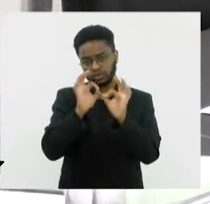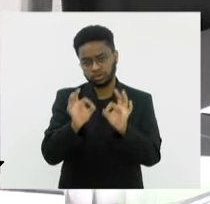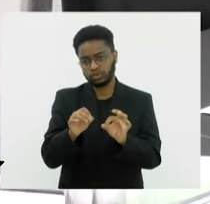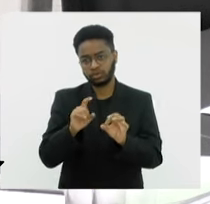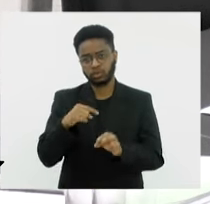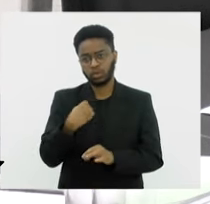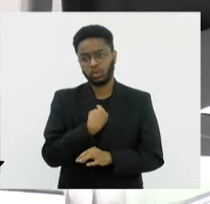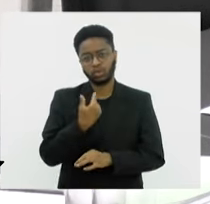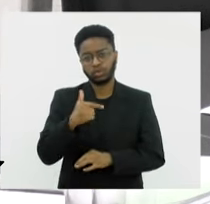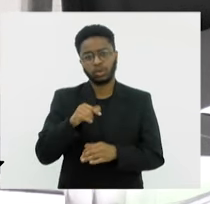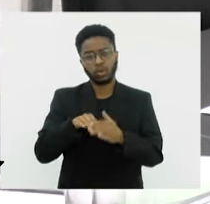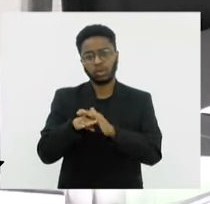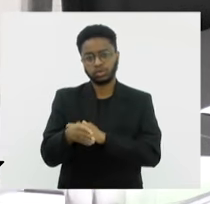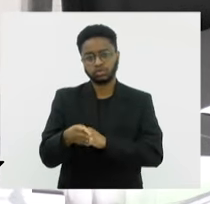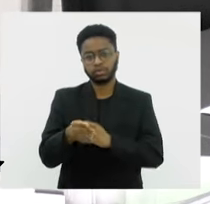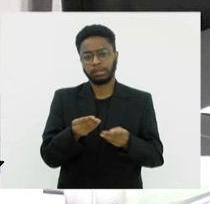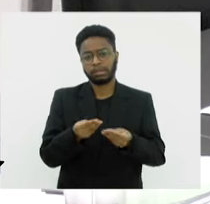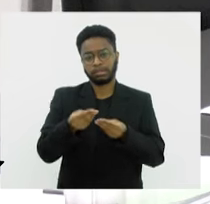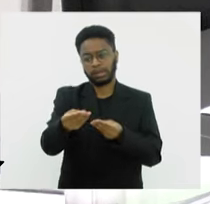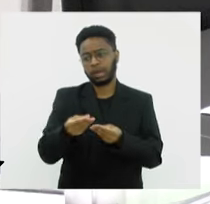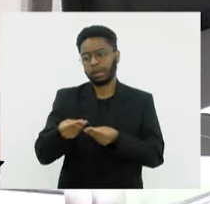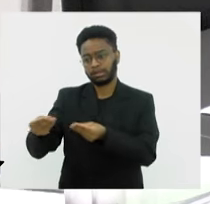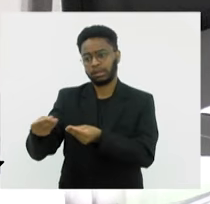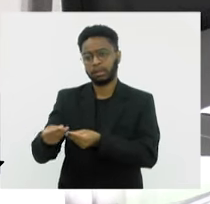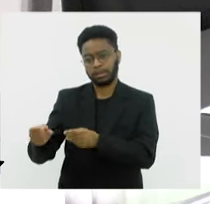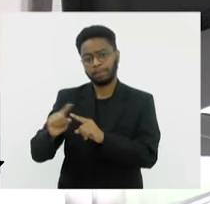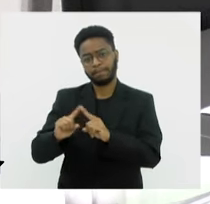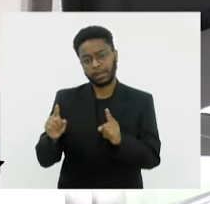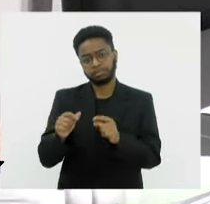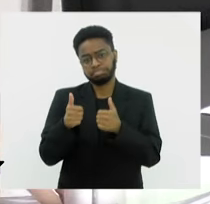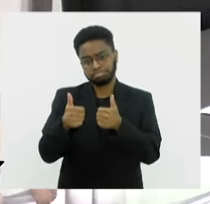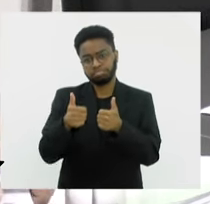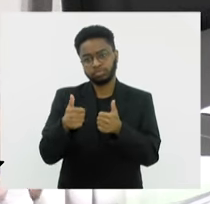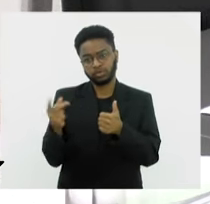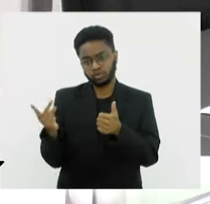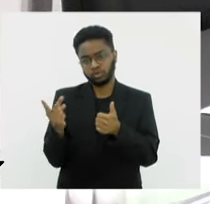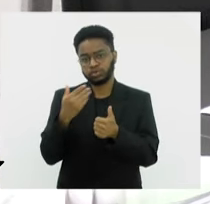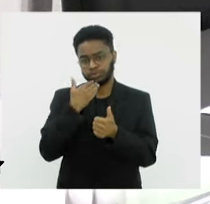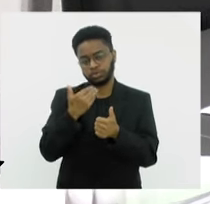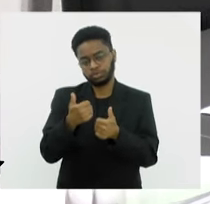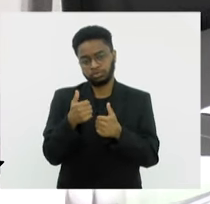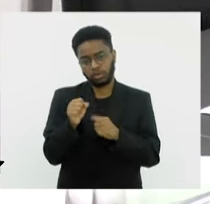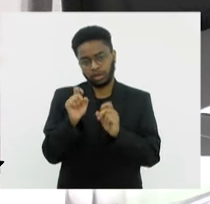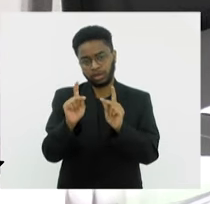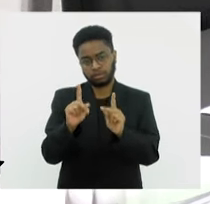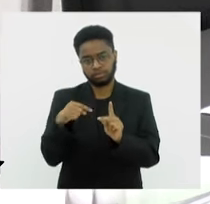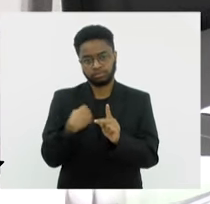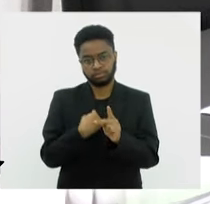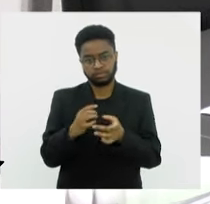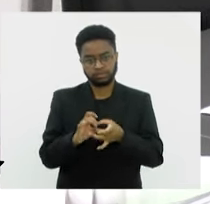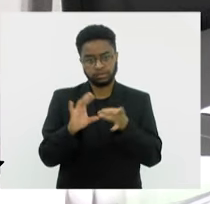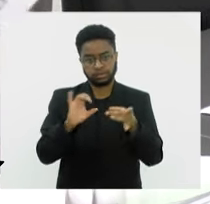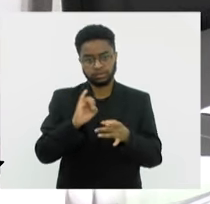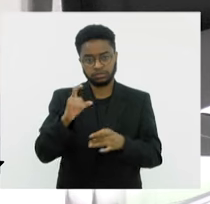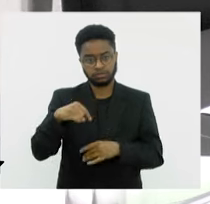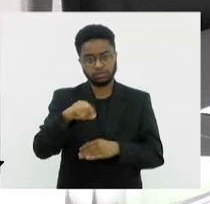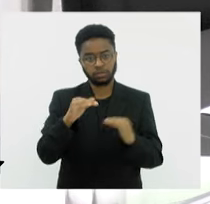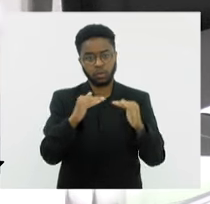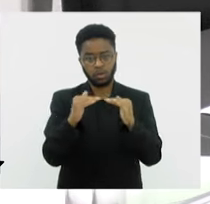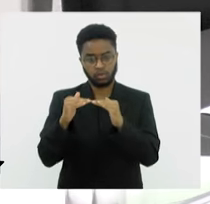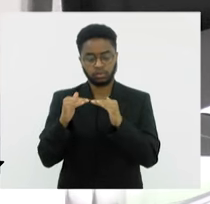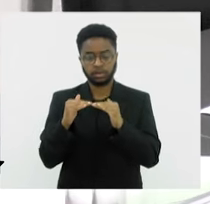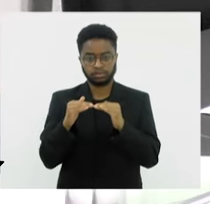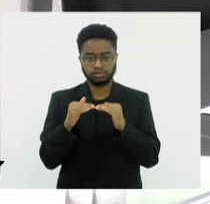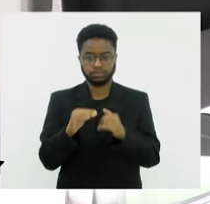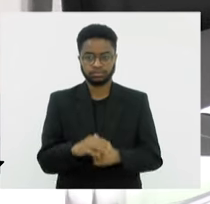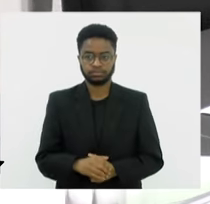hábito vistas recorrente, mas legítimo o pedido de dois deputados. Se todos concordarem, a gente abre a sessão